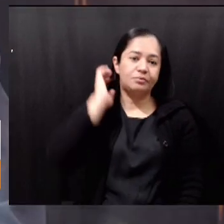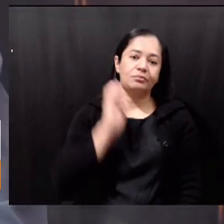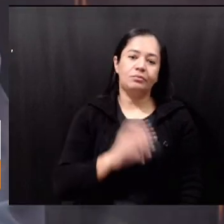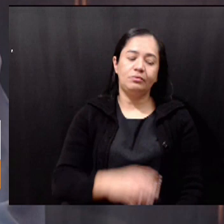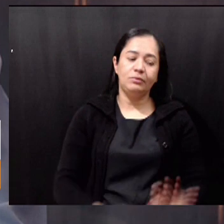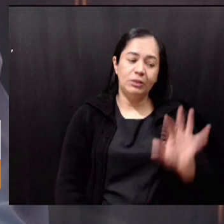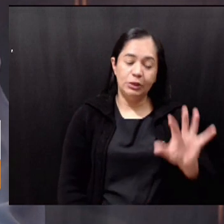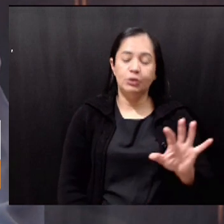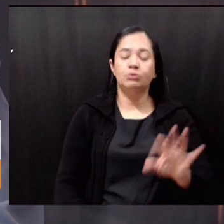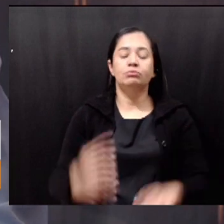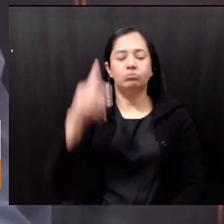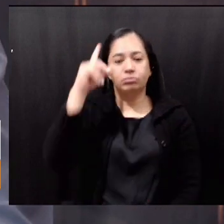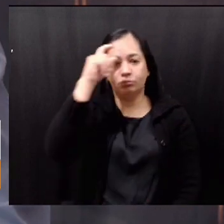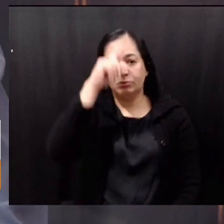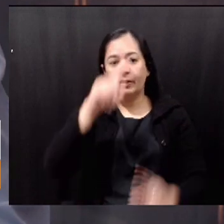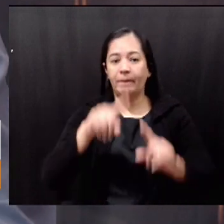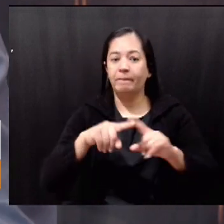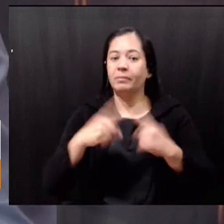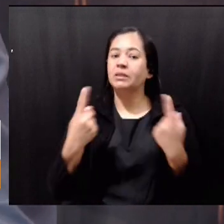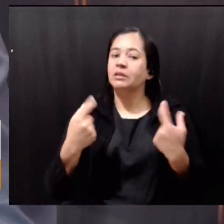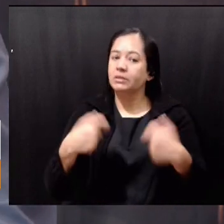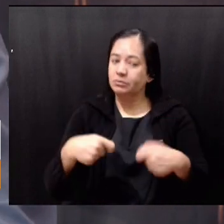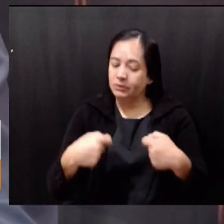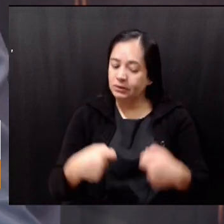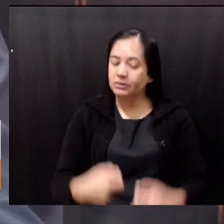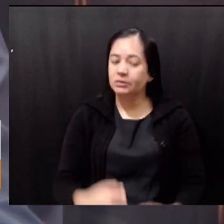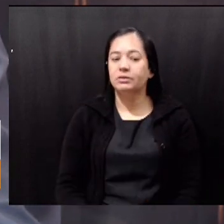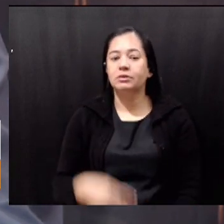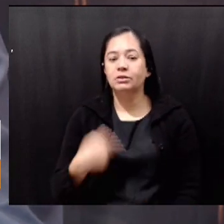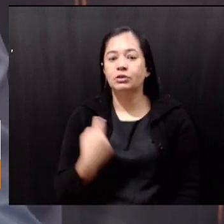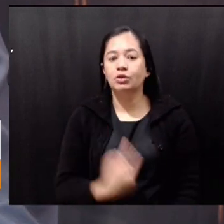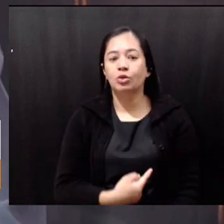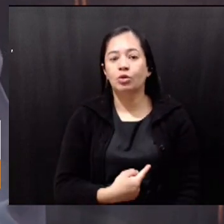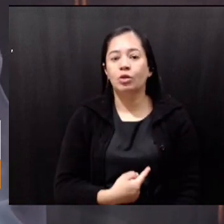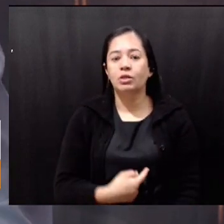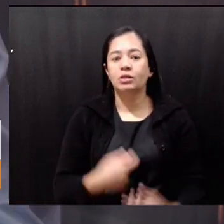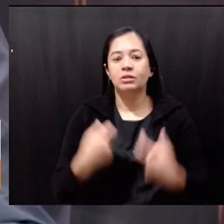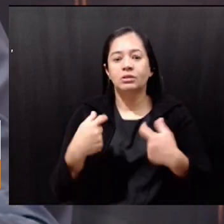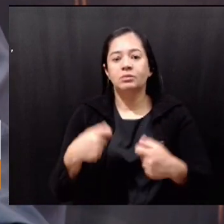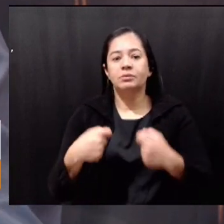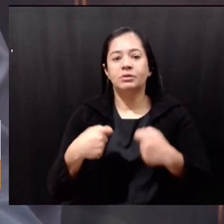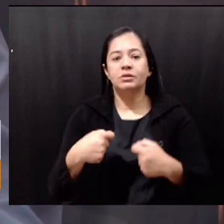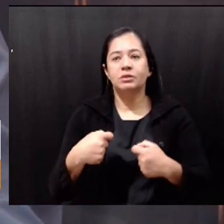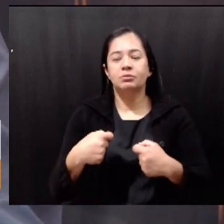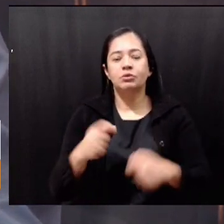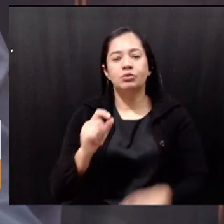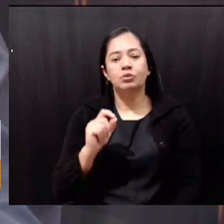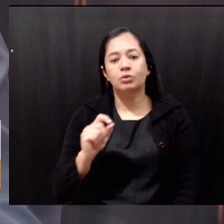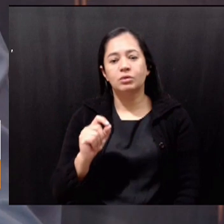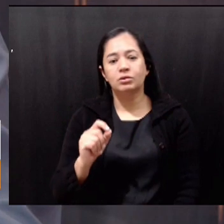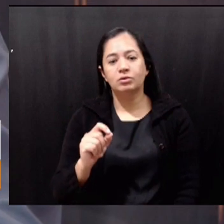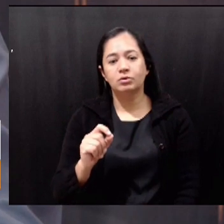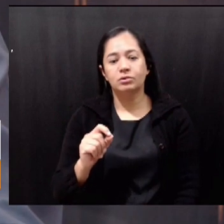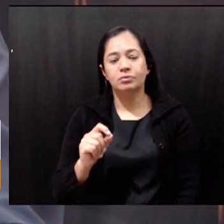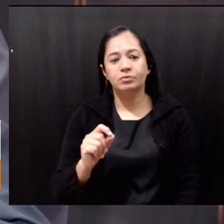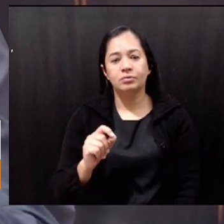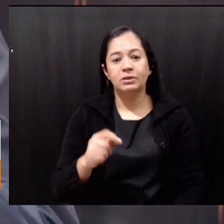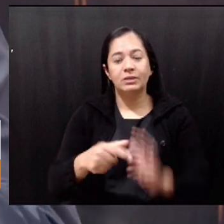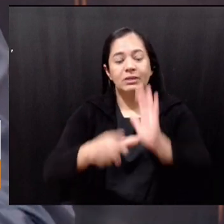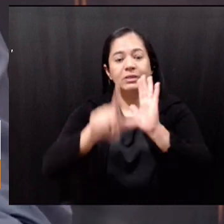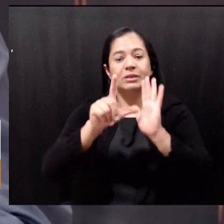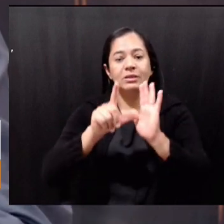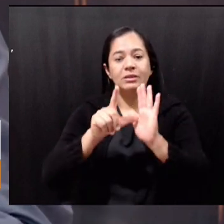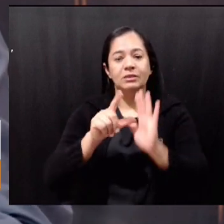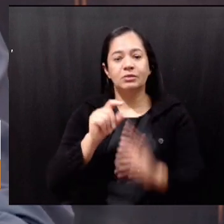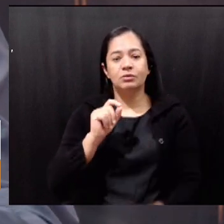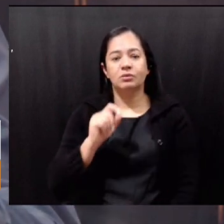porém necessária, né, para a Uhum. gente, nós precisamos, né, antes de é como aquele aviso